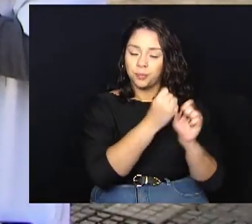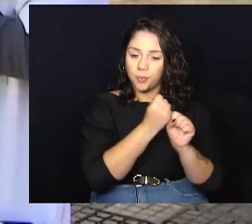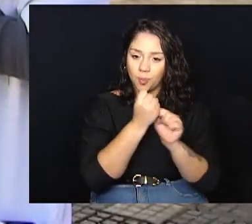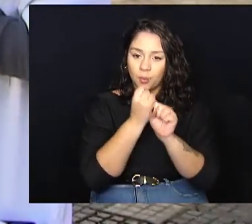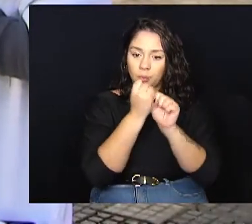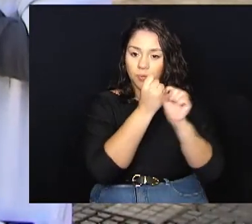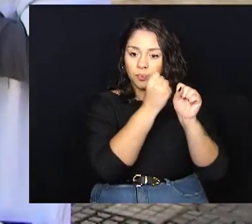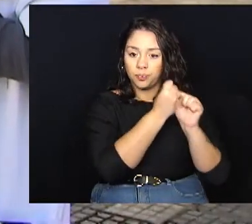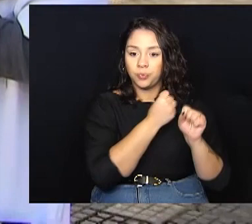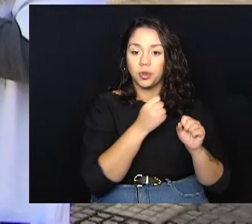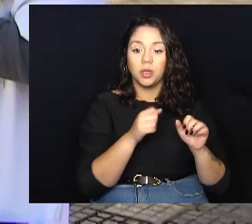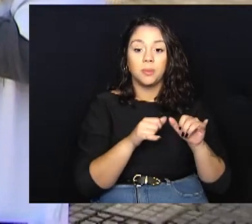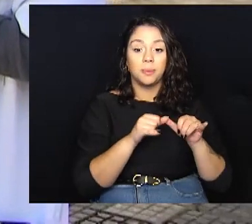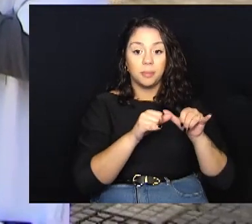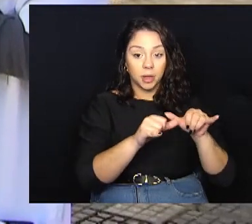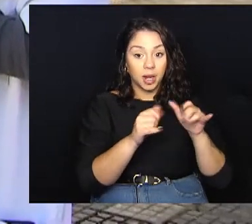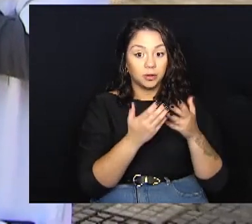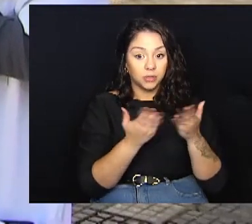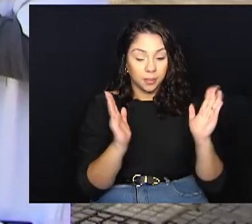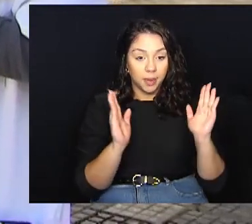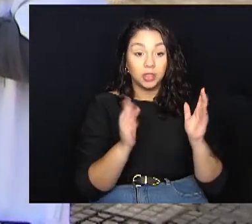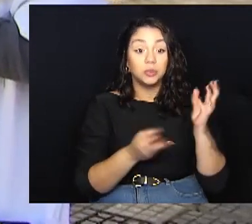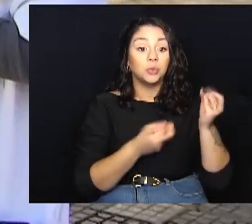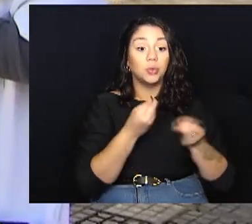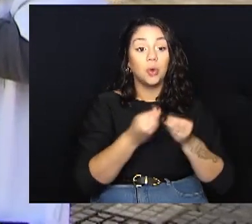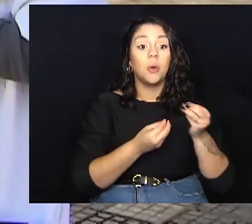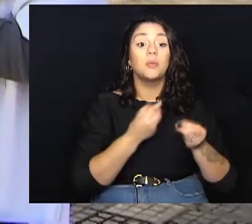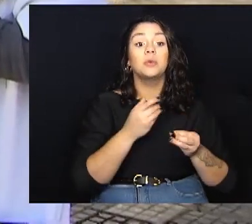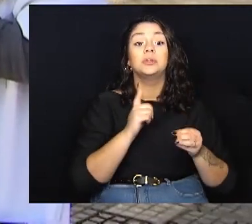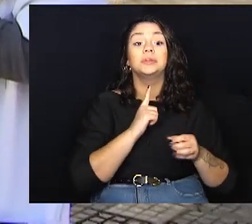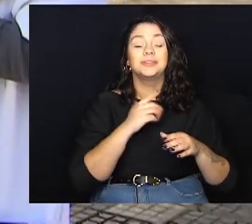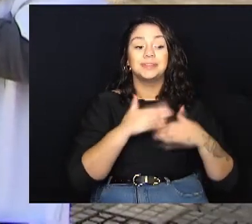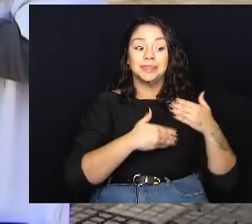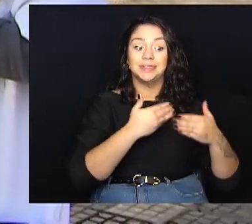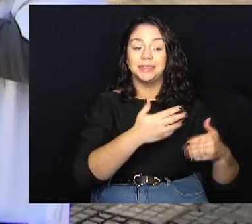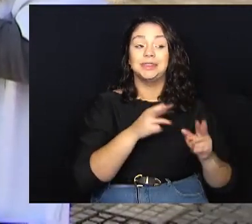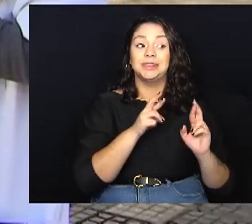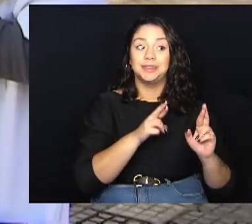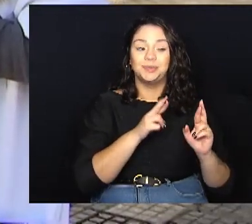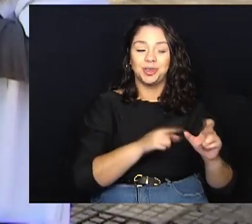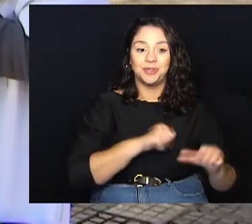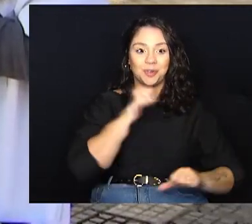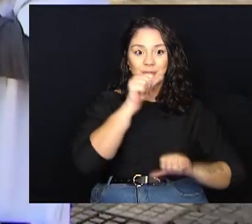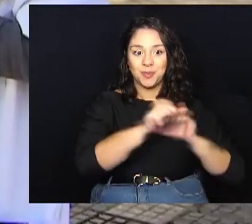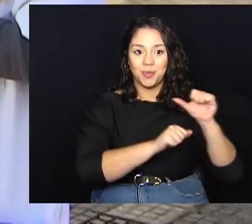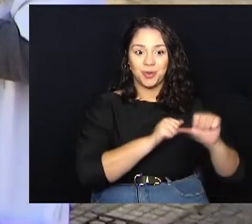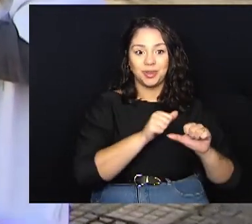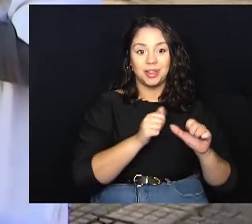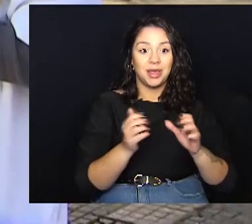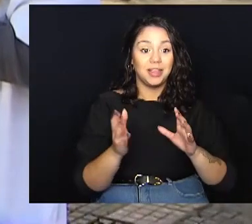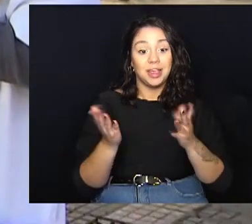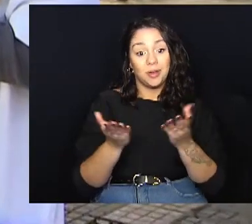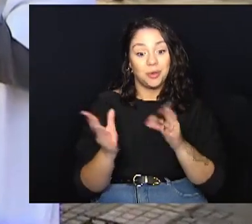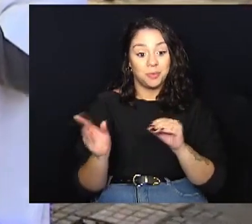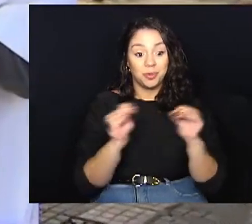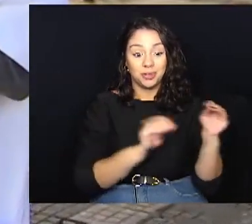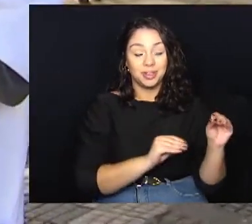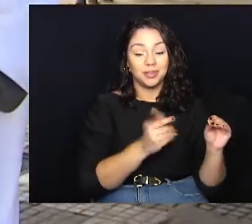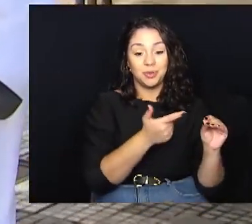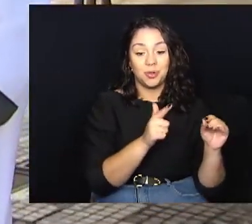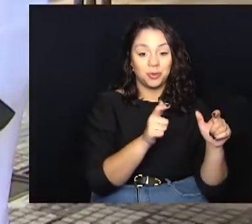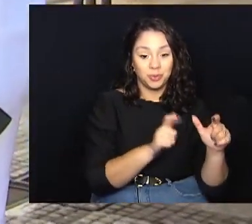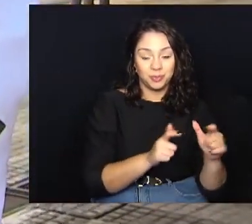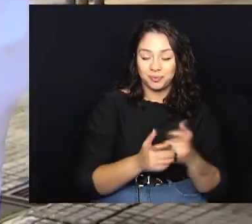o mercadão está aberto Como que tá o passo a passo a expectativa para mudança para a estrutura provisória Bom dia mais uma vez